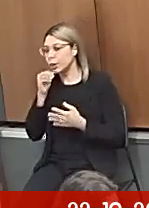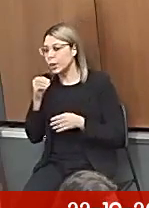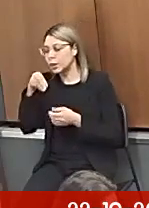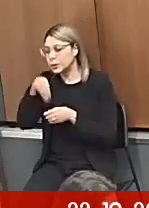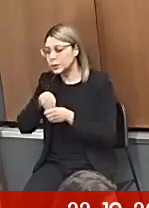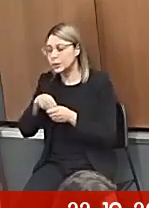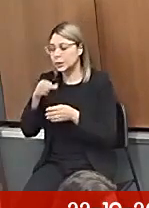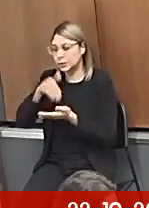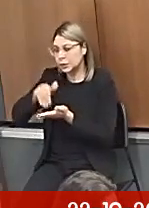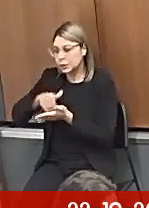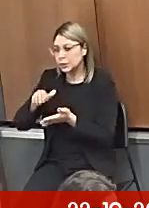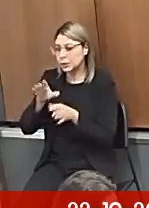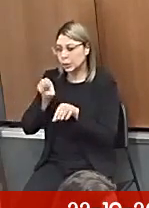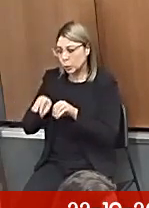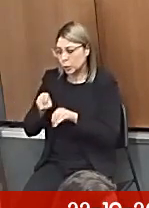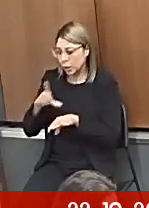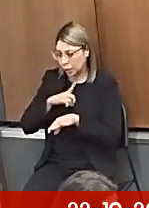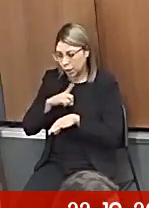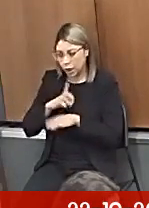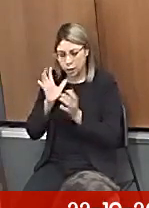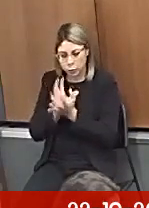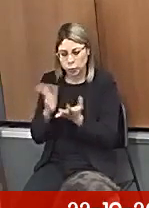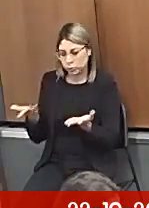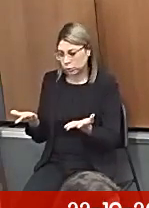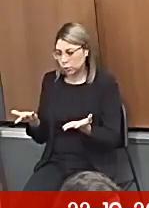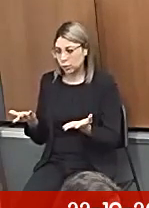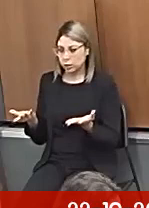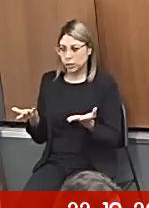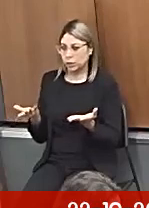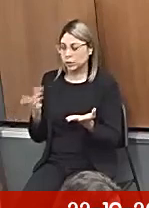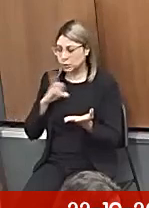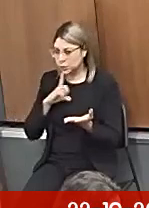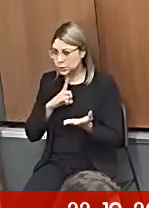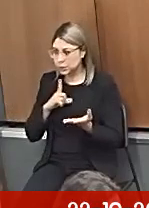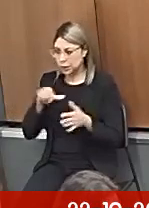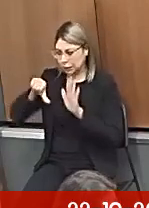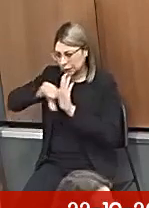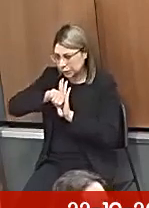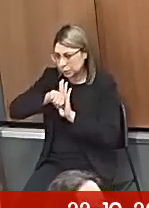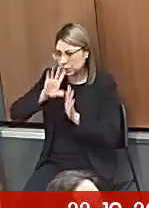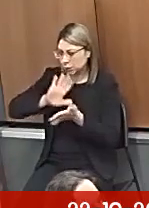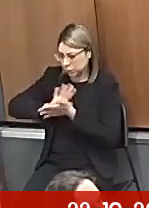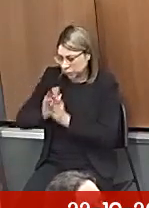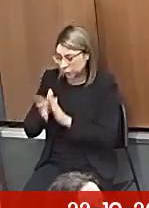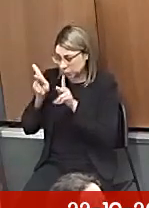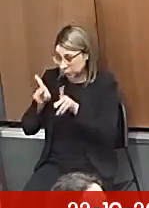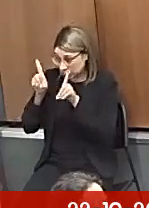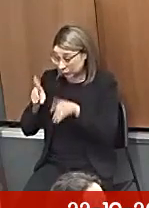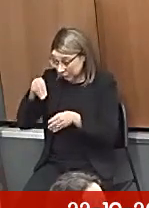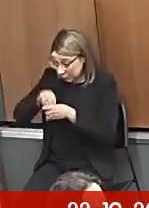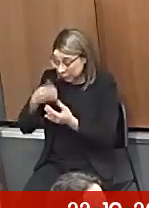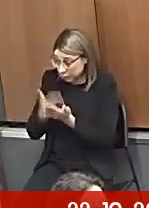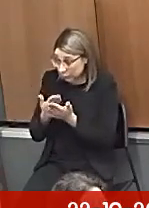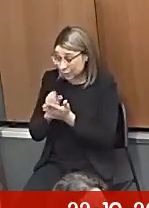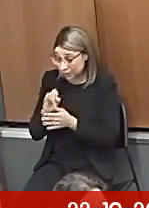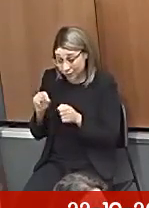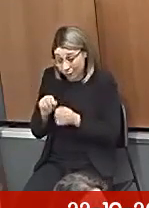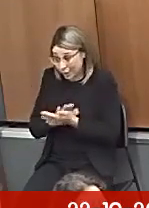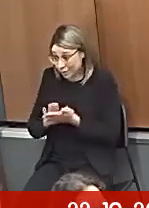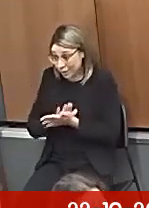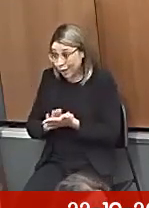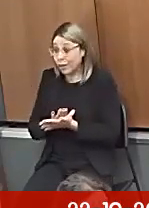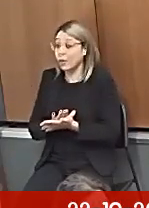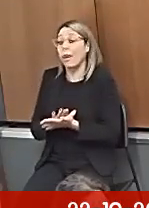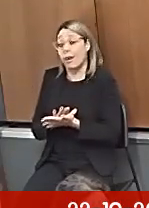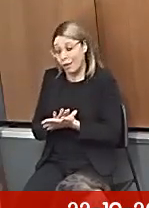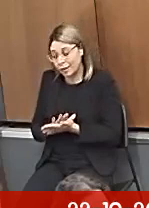Secretaria de Educação verifica uma situação que há a ocorrência de um crime de discriminação da pessoa com deficiência dentro da escola, se ele não agir, ele está